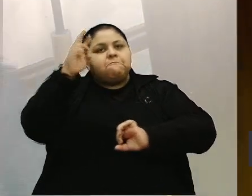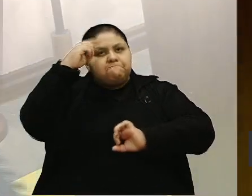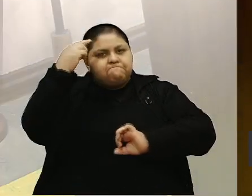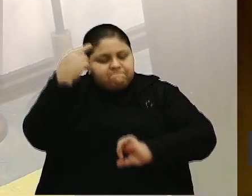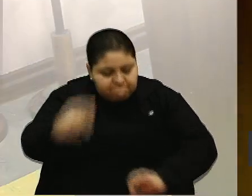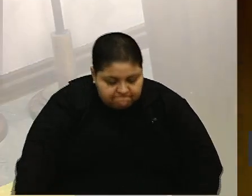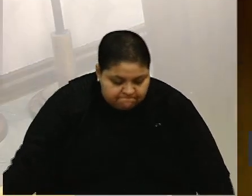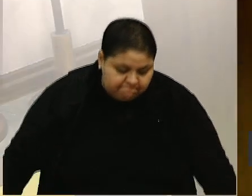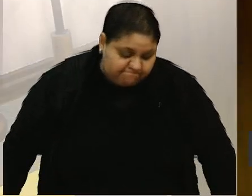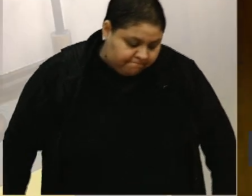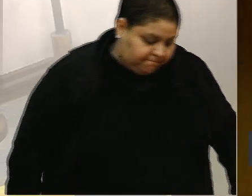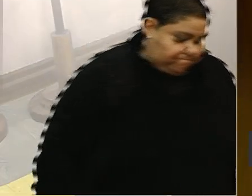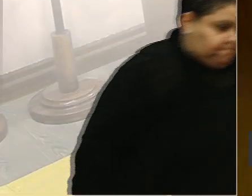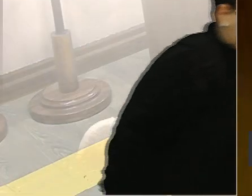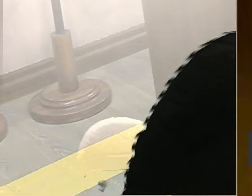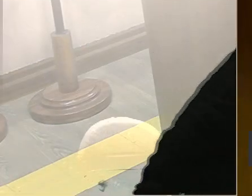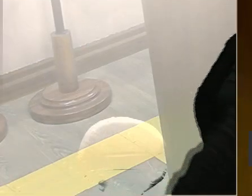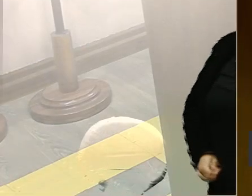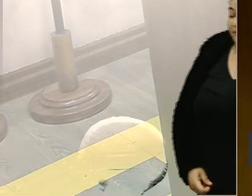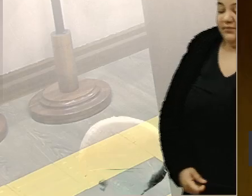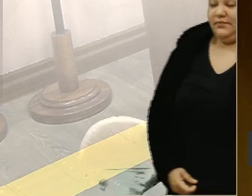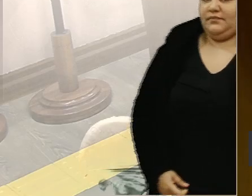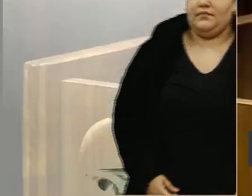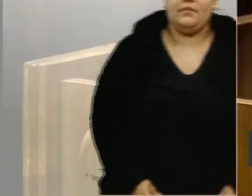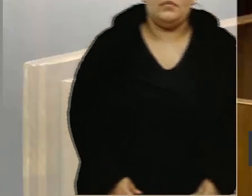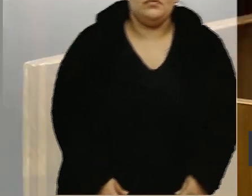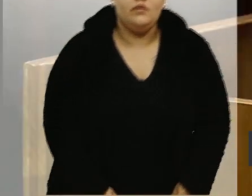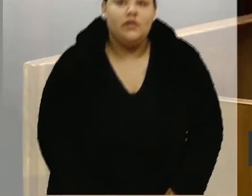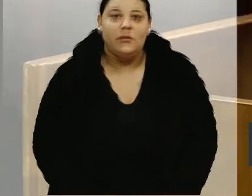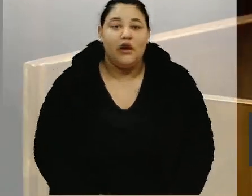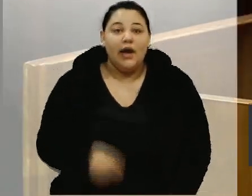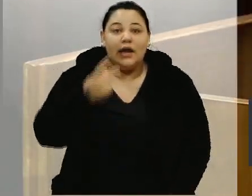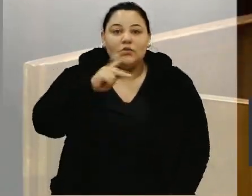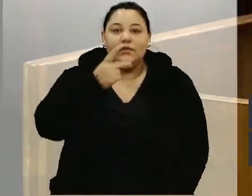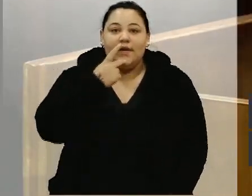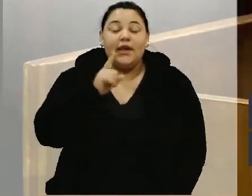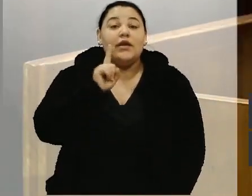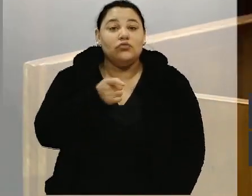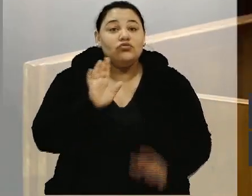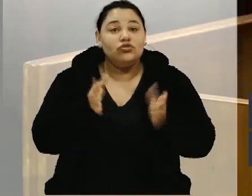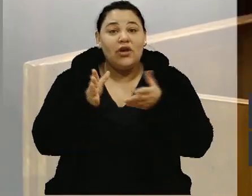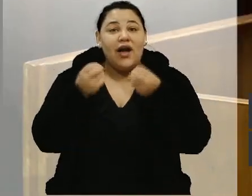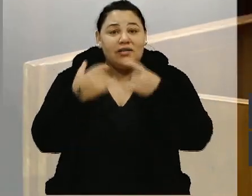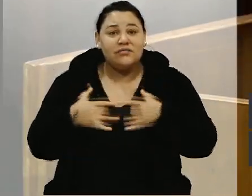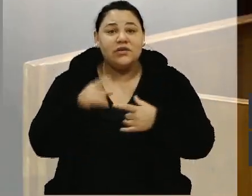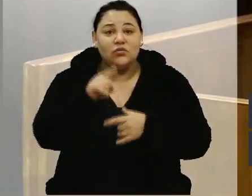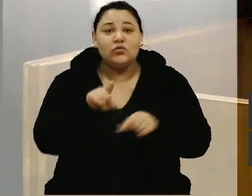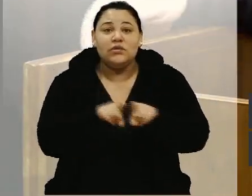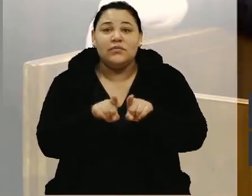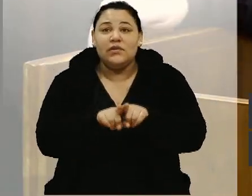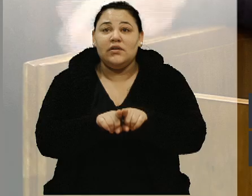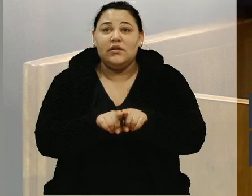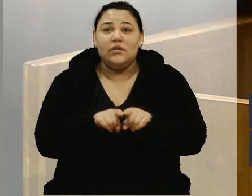Eu aqui vou confirmar a sua fala, que eu também já disse para o senhor também, não é por tanto que o senhor já